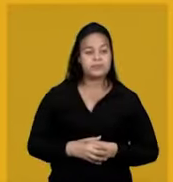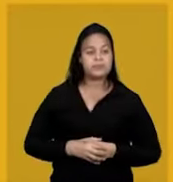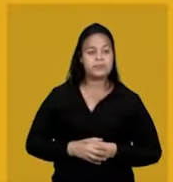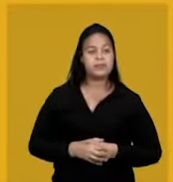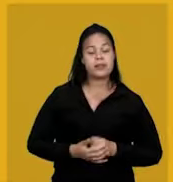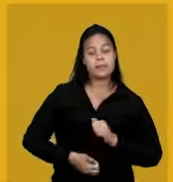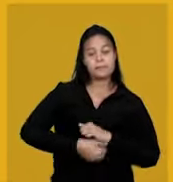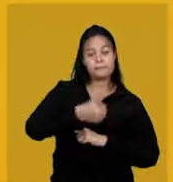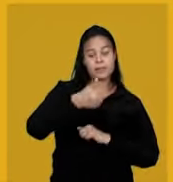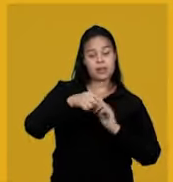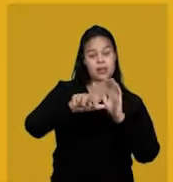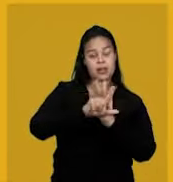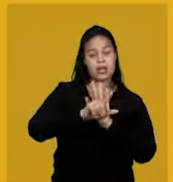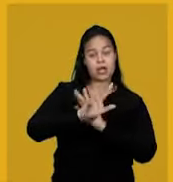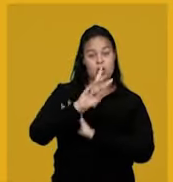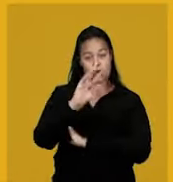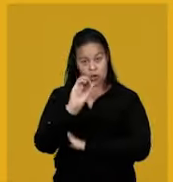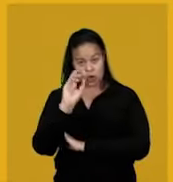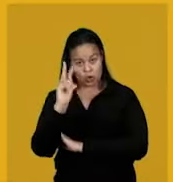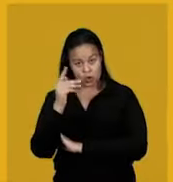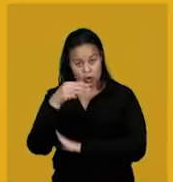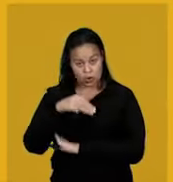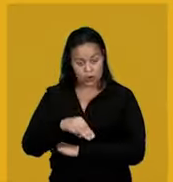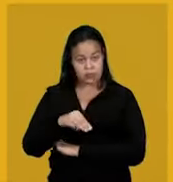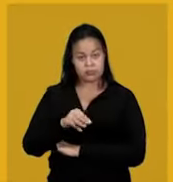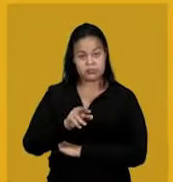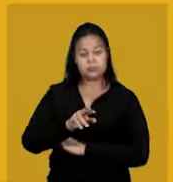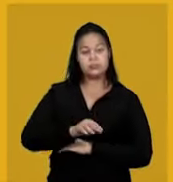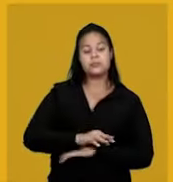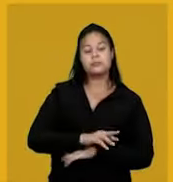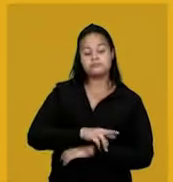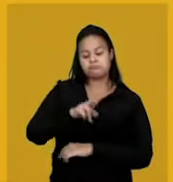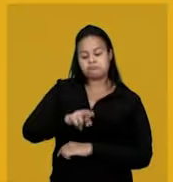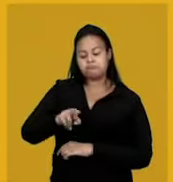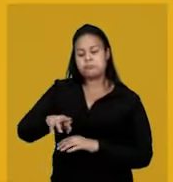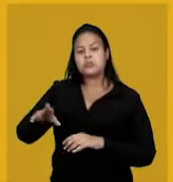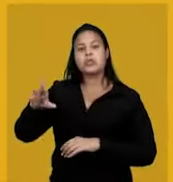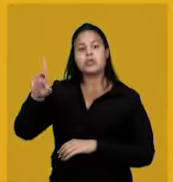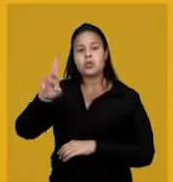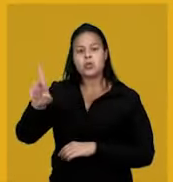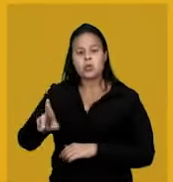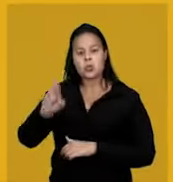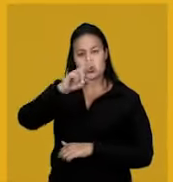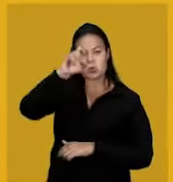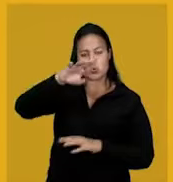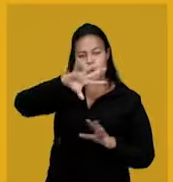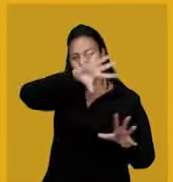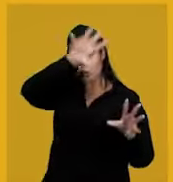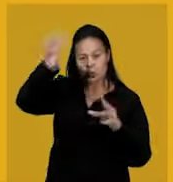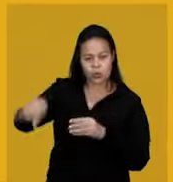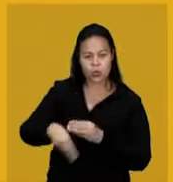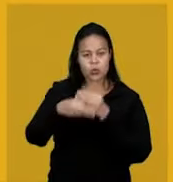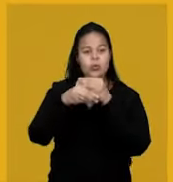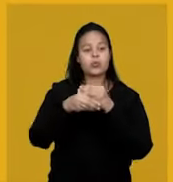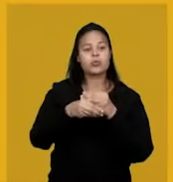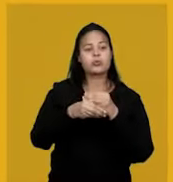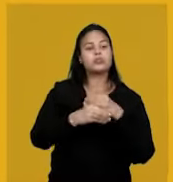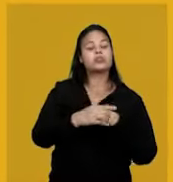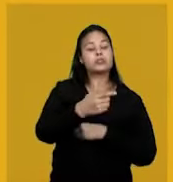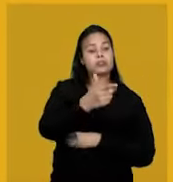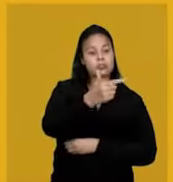Primeira lei de Ohm. Tensão total, resistência equivalente total, corrente total.